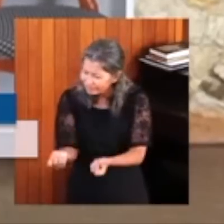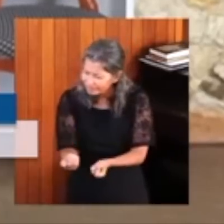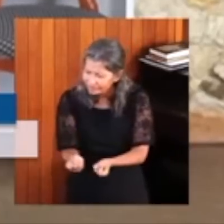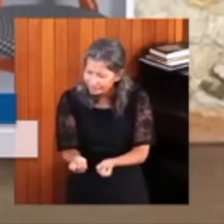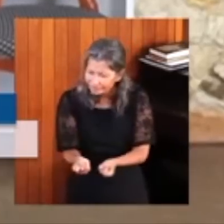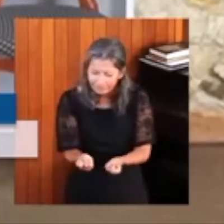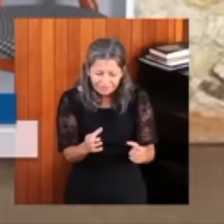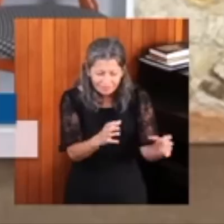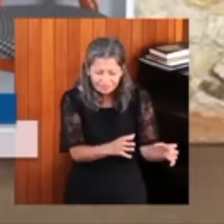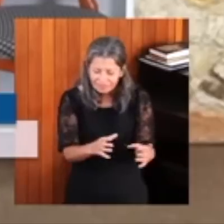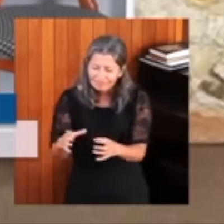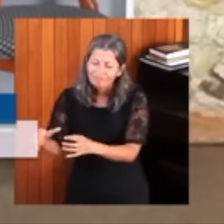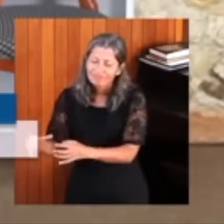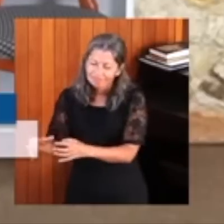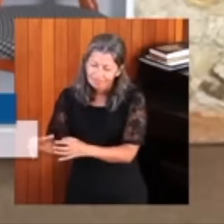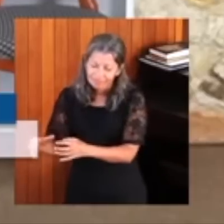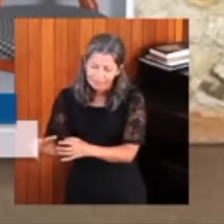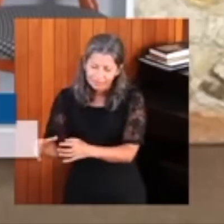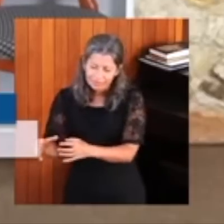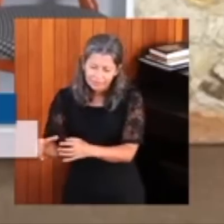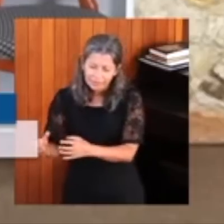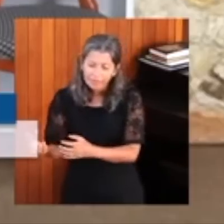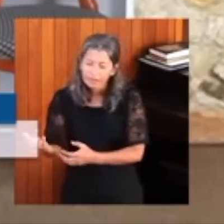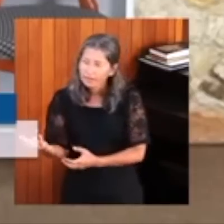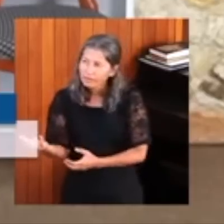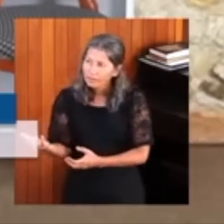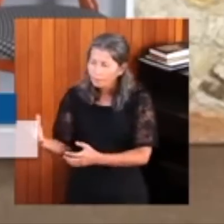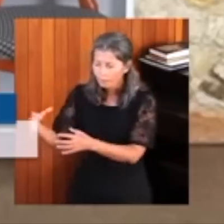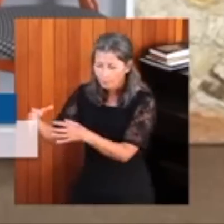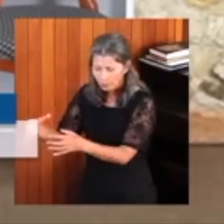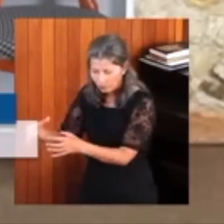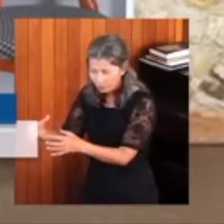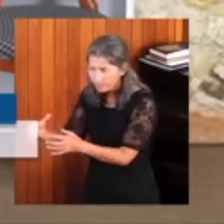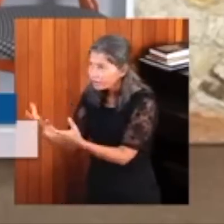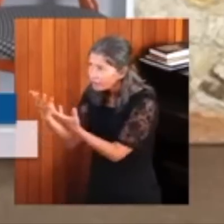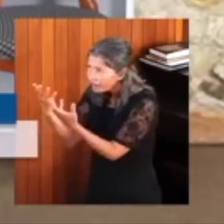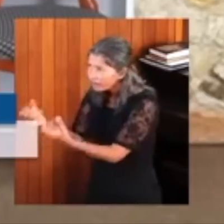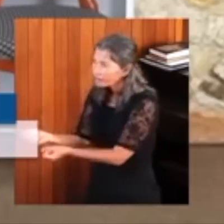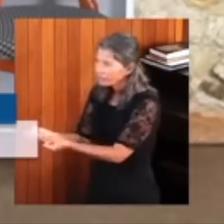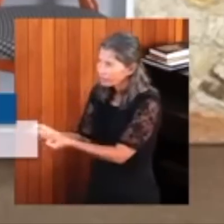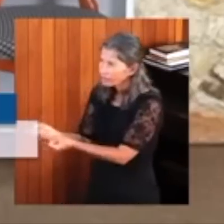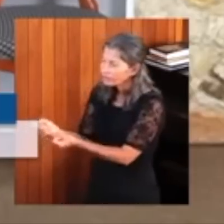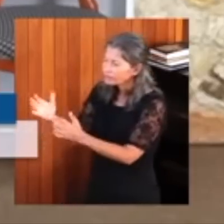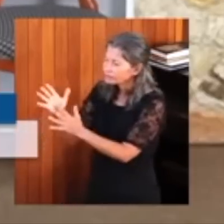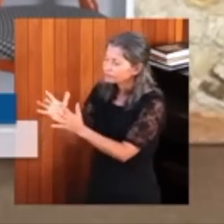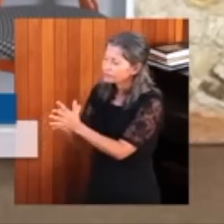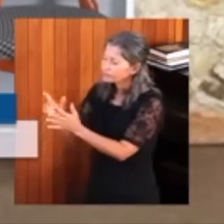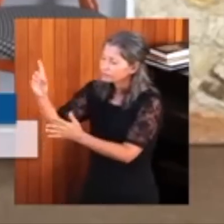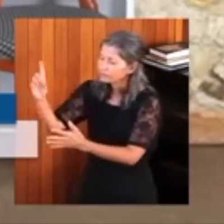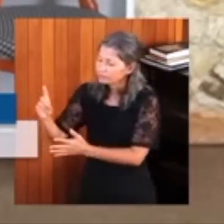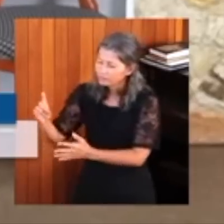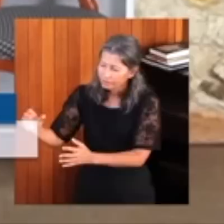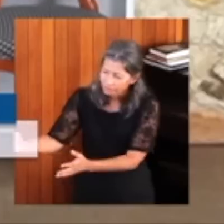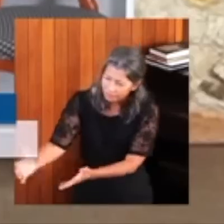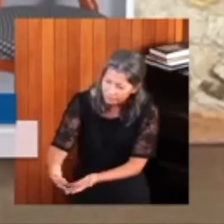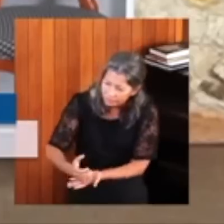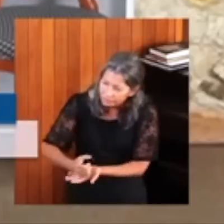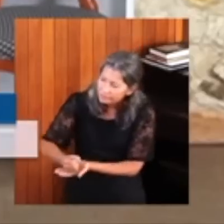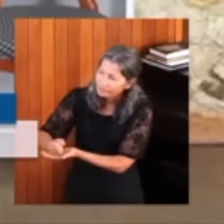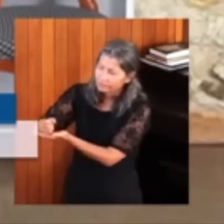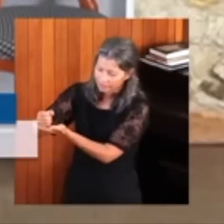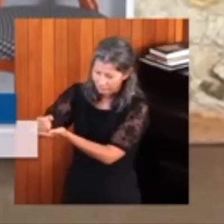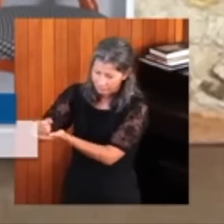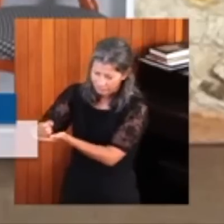Quando souberem que Jesus vai voltar, e quando Jesus de fato voltar. Estaremos felizes, porque estávamos